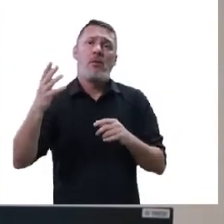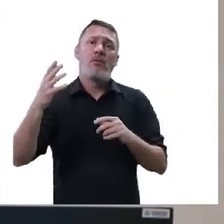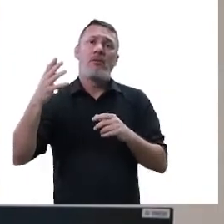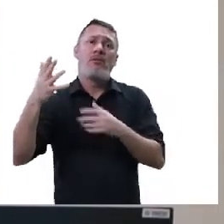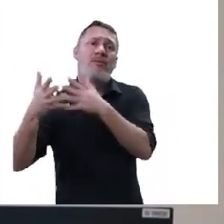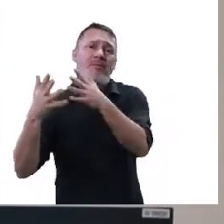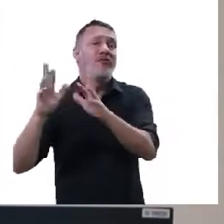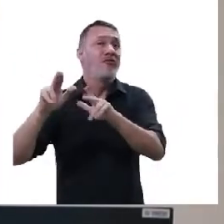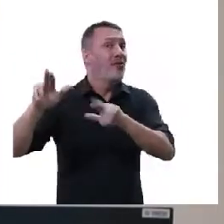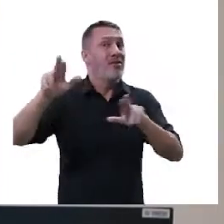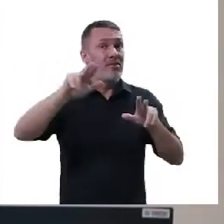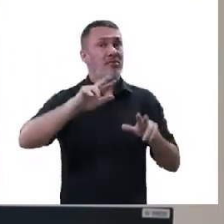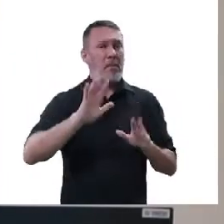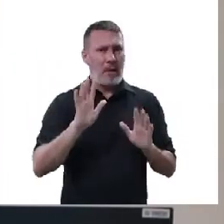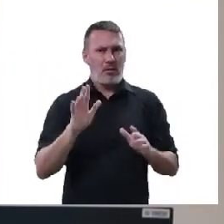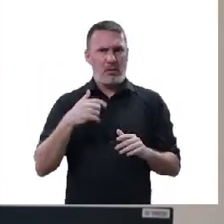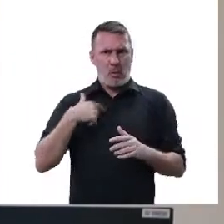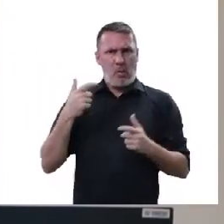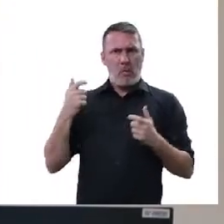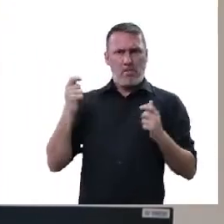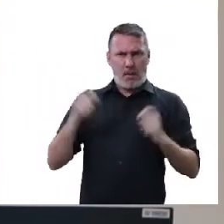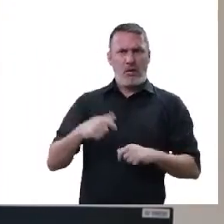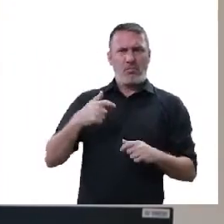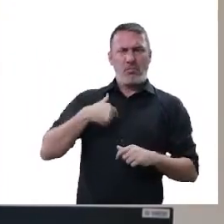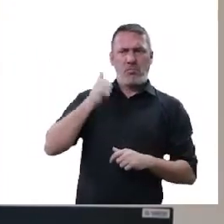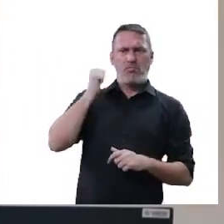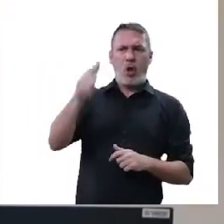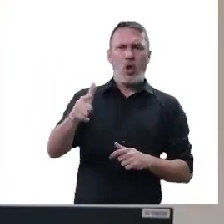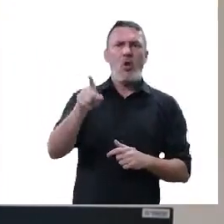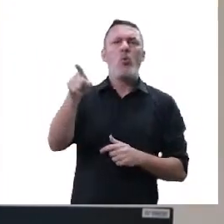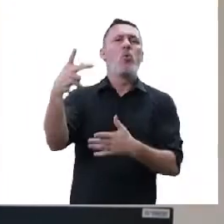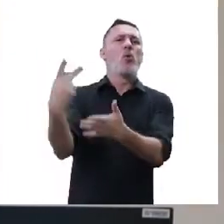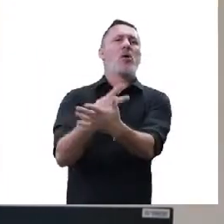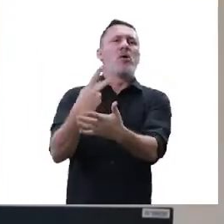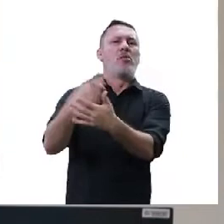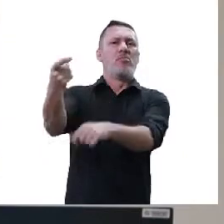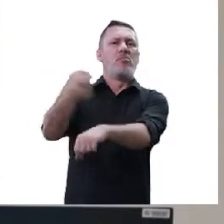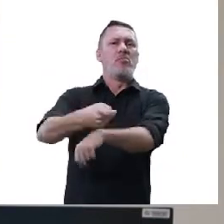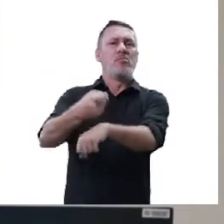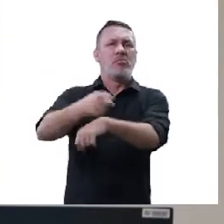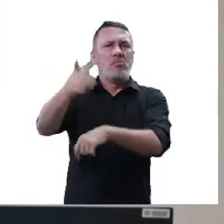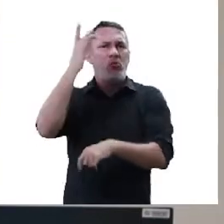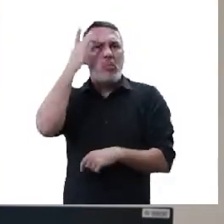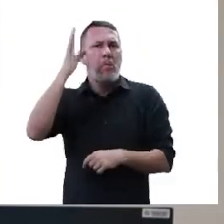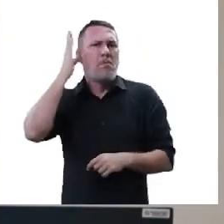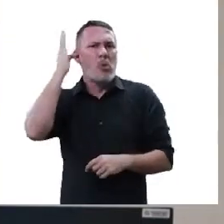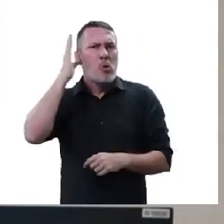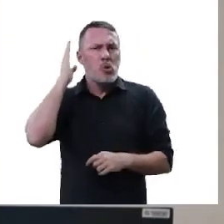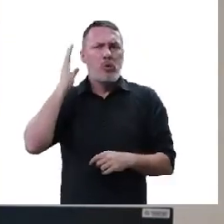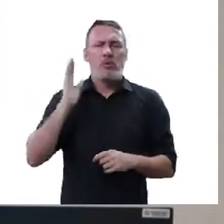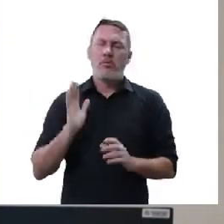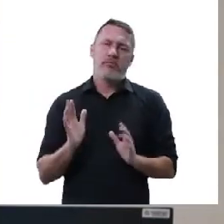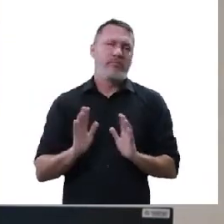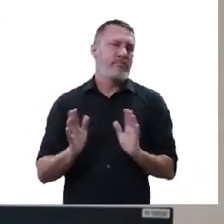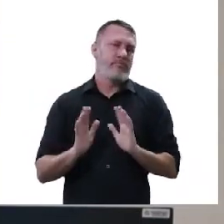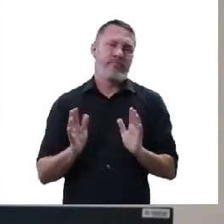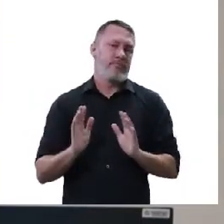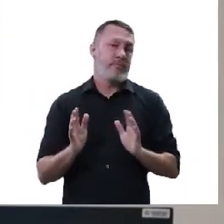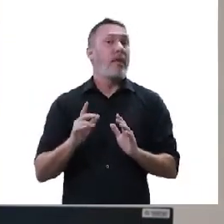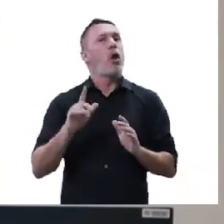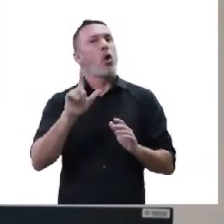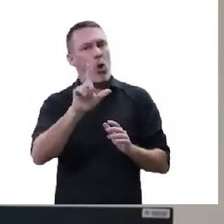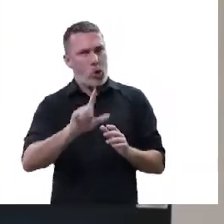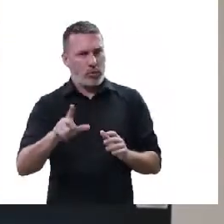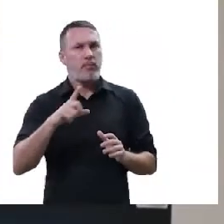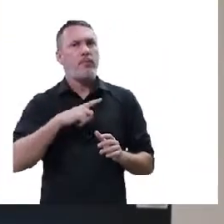nem por isso eu posso classificar e nem vou classificar como um erro. Óbvio que eu tenho uma, né, a que nós chamamos